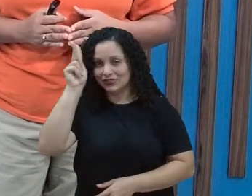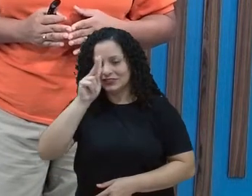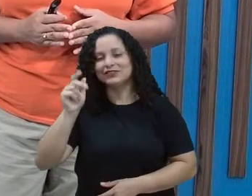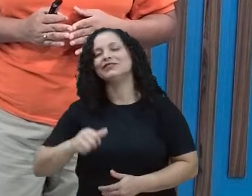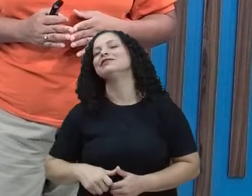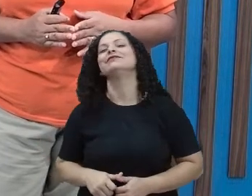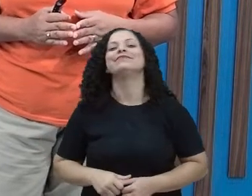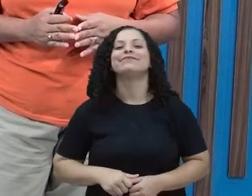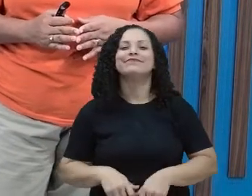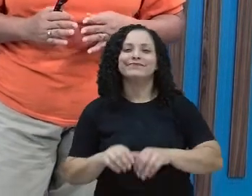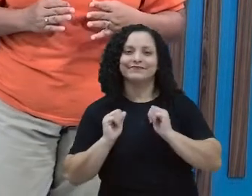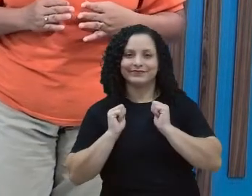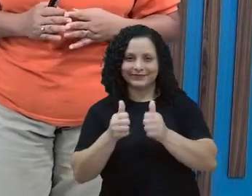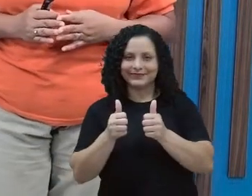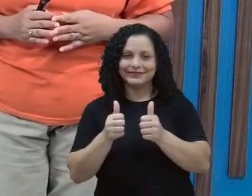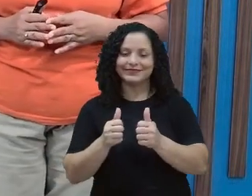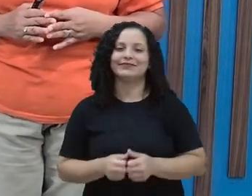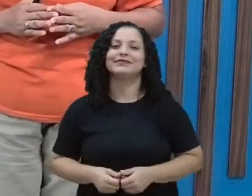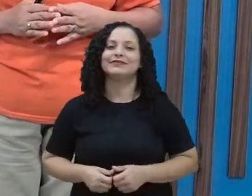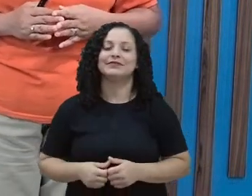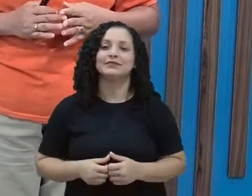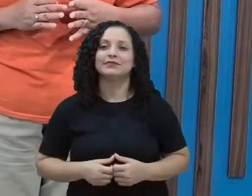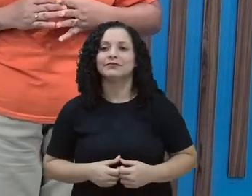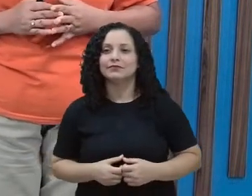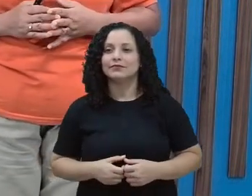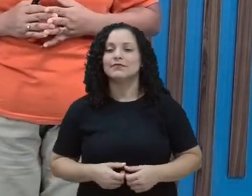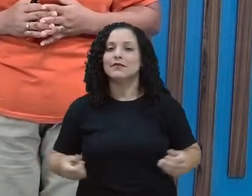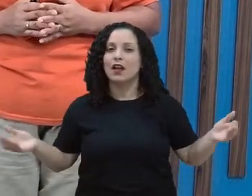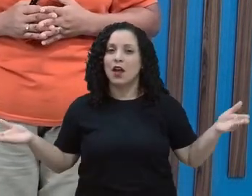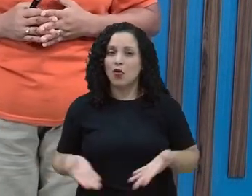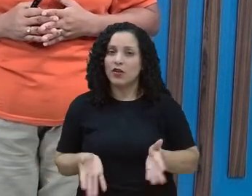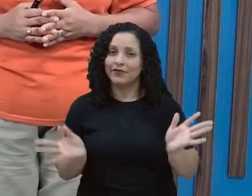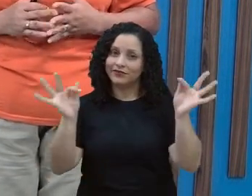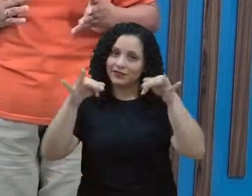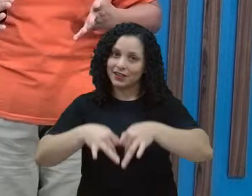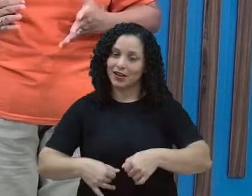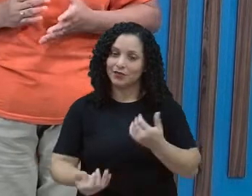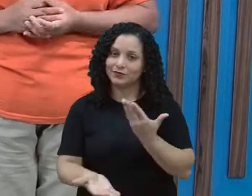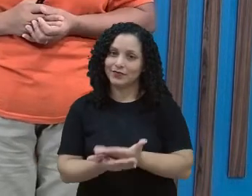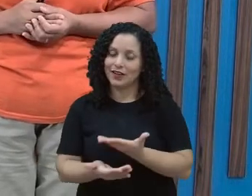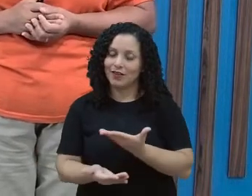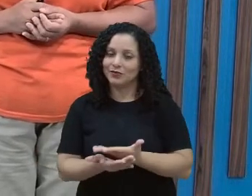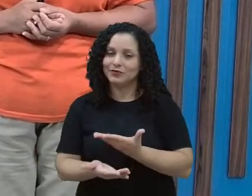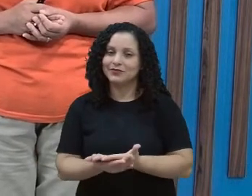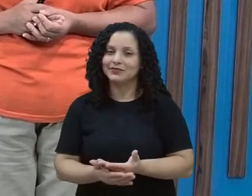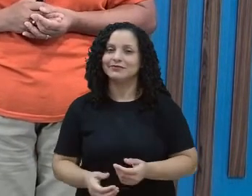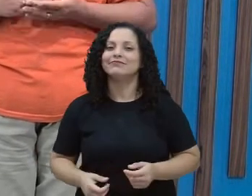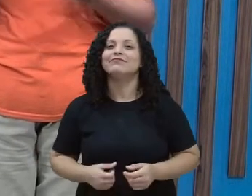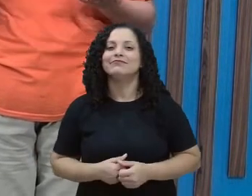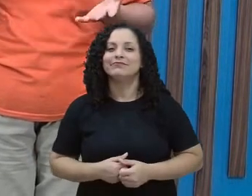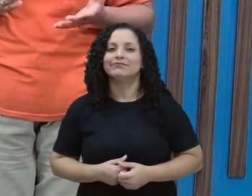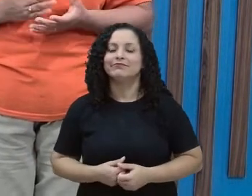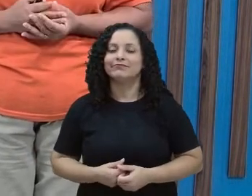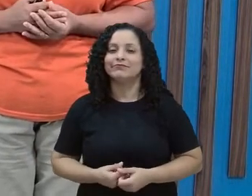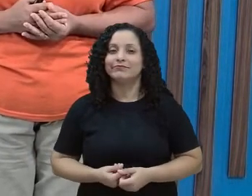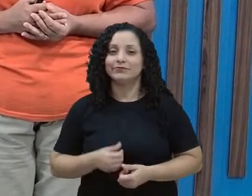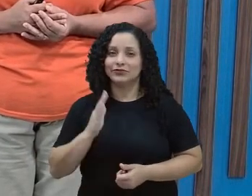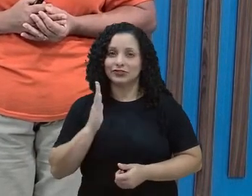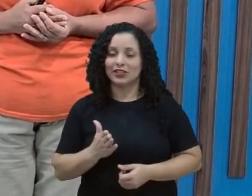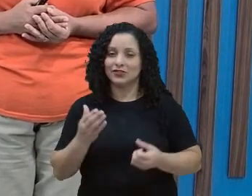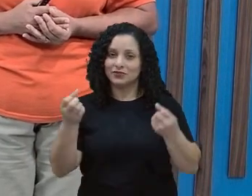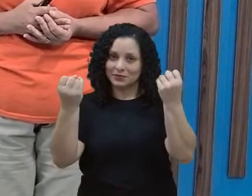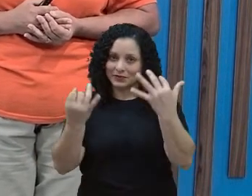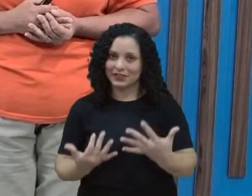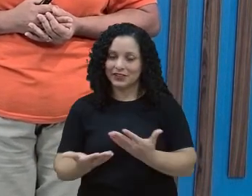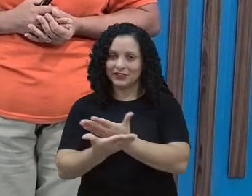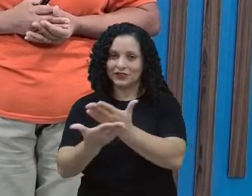narrativas. Tá certo? Então, olha só, professora, a gente vai ficando por aqui hoje. Nossa aula terminou, não é isso? Como eu disse a vocês, espero que